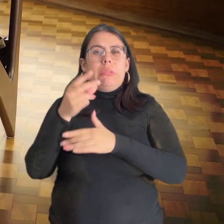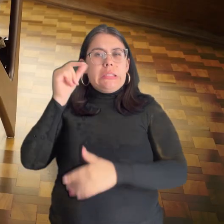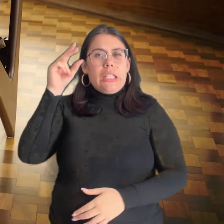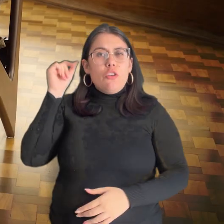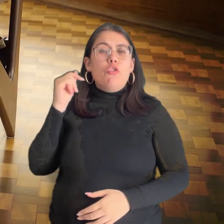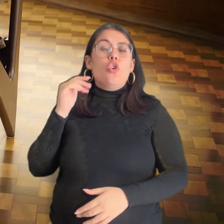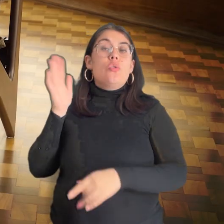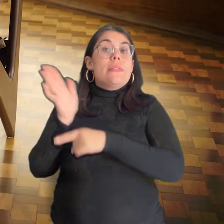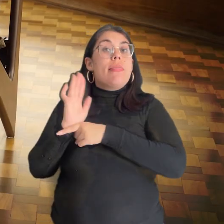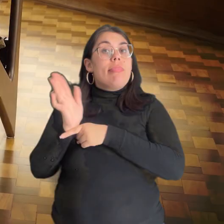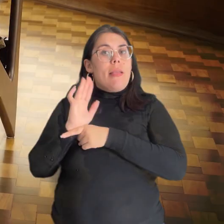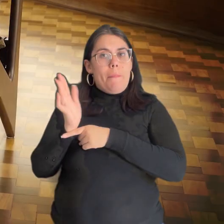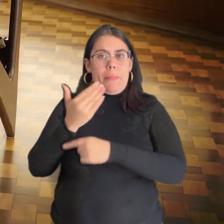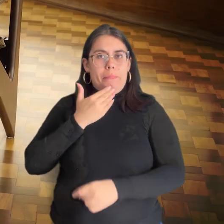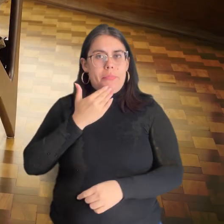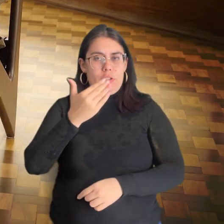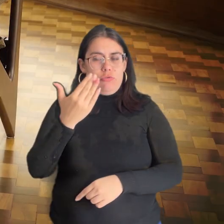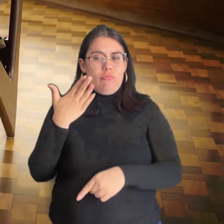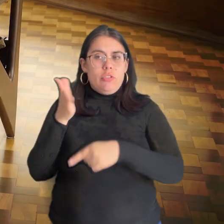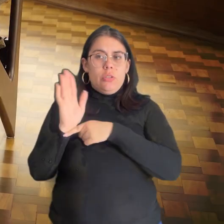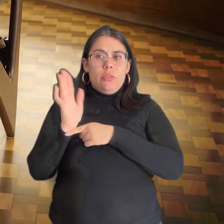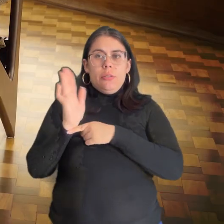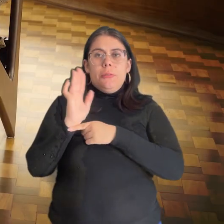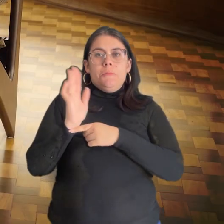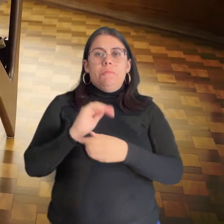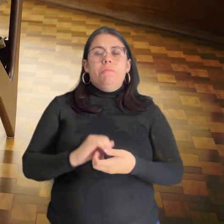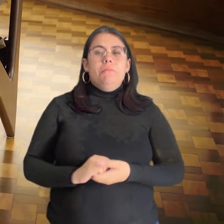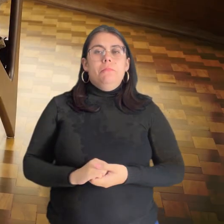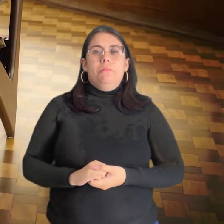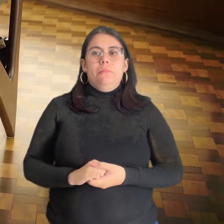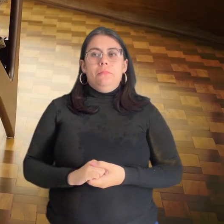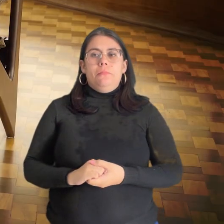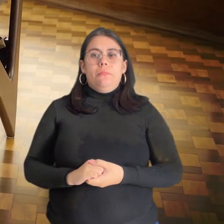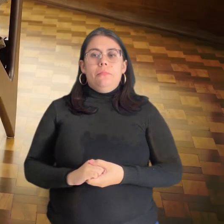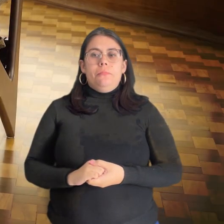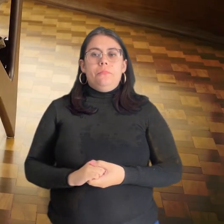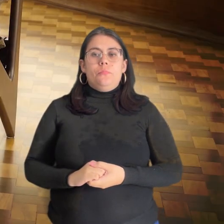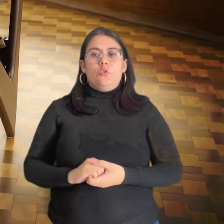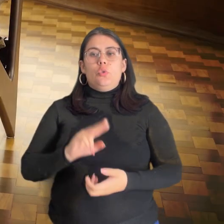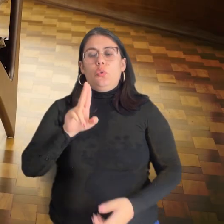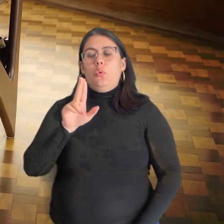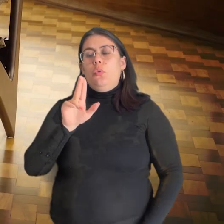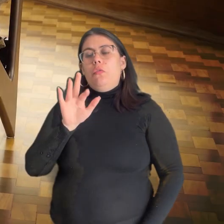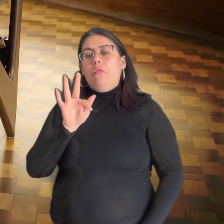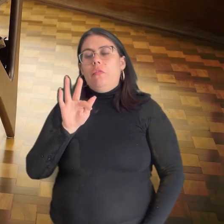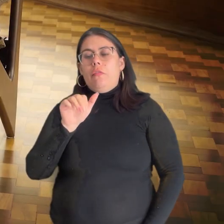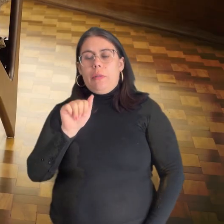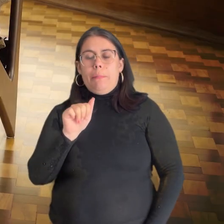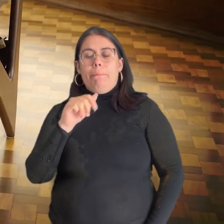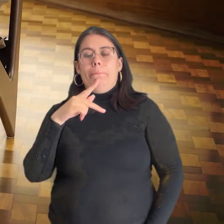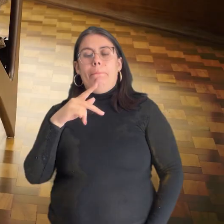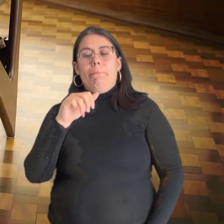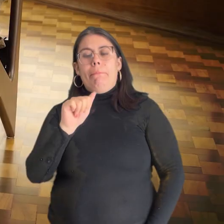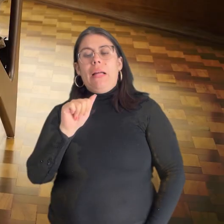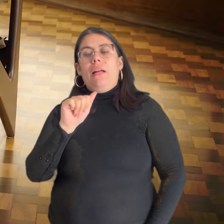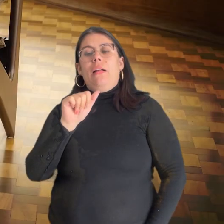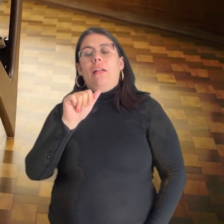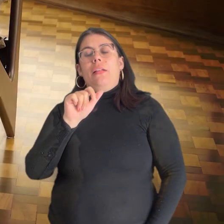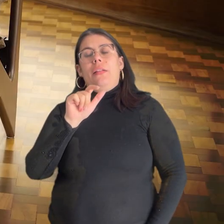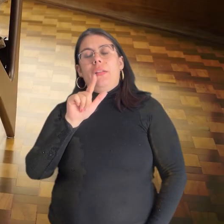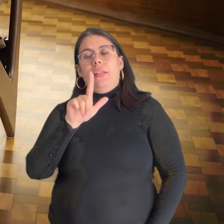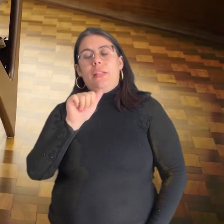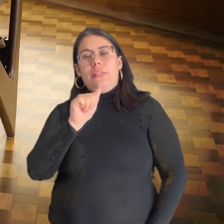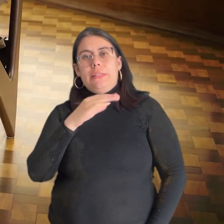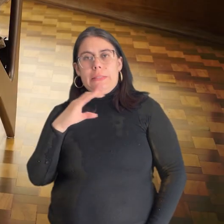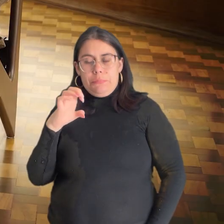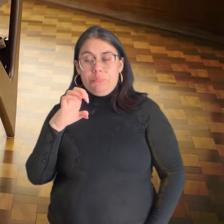foi um cinema, não foi nem um teatro, o Cine Ufa Palace, que depois nós